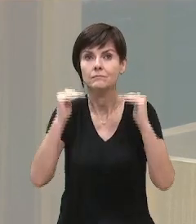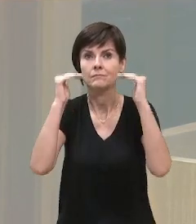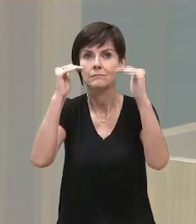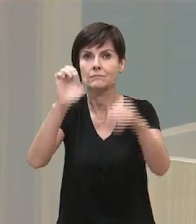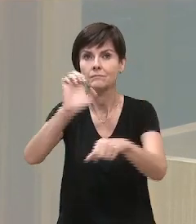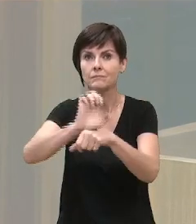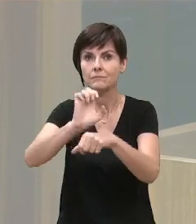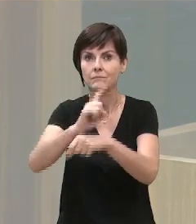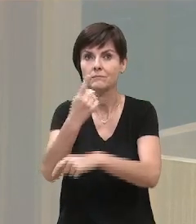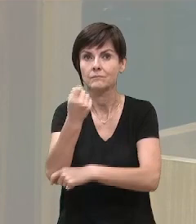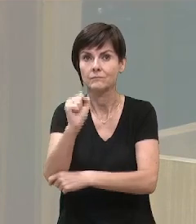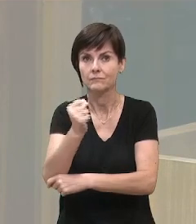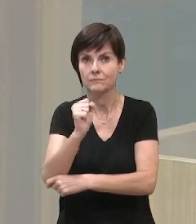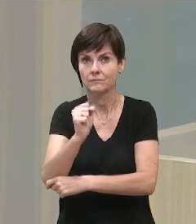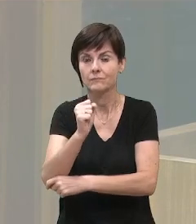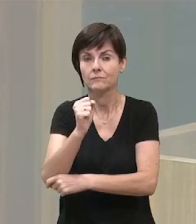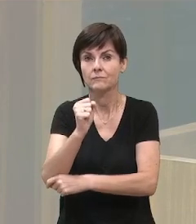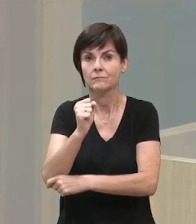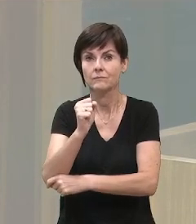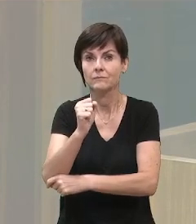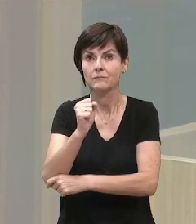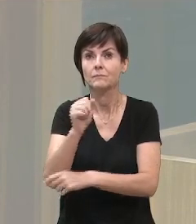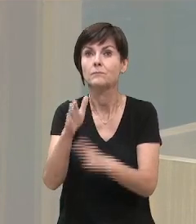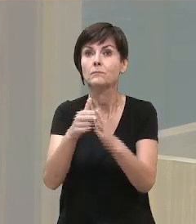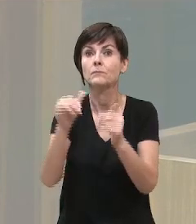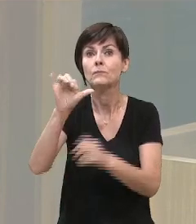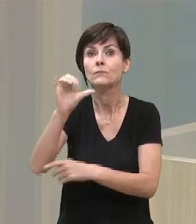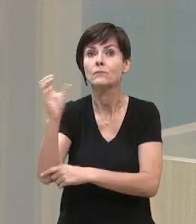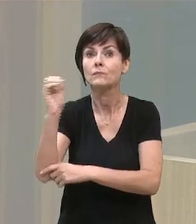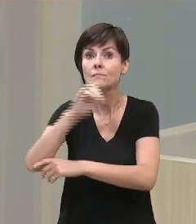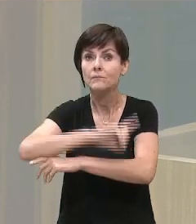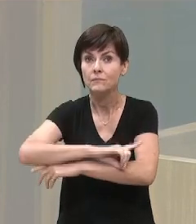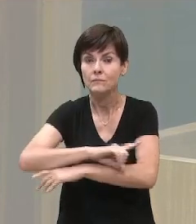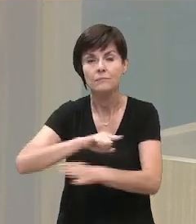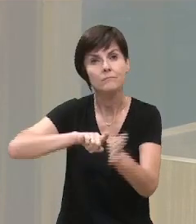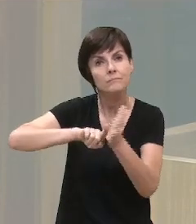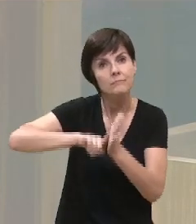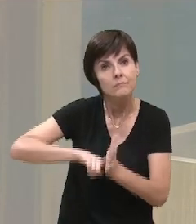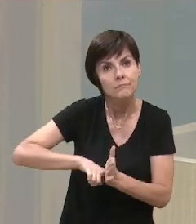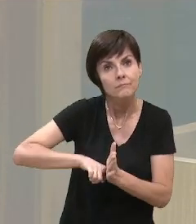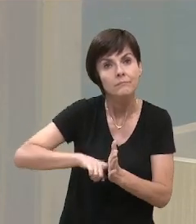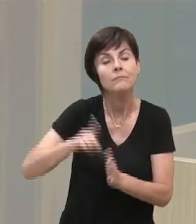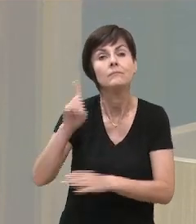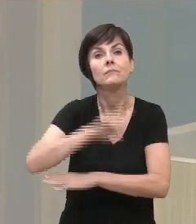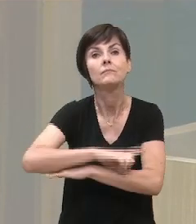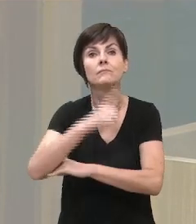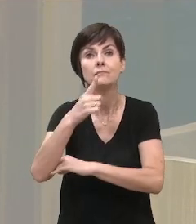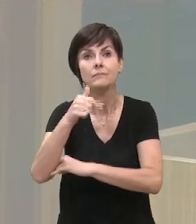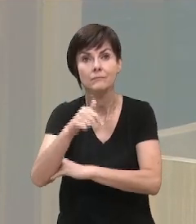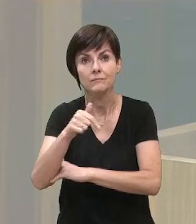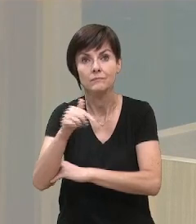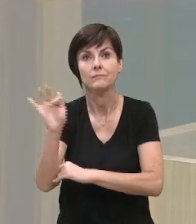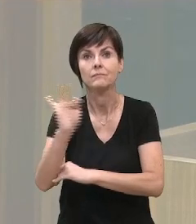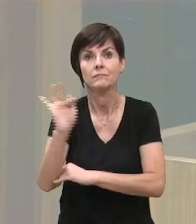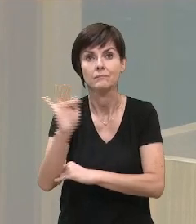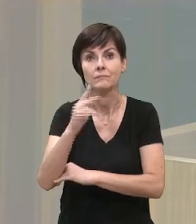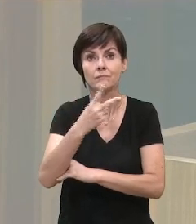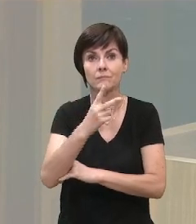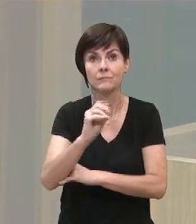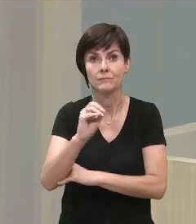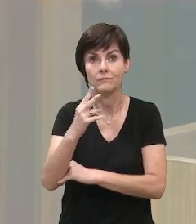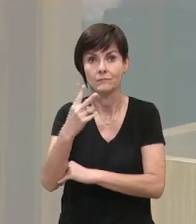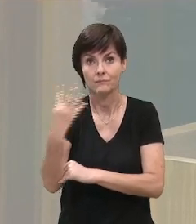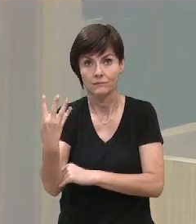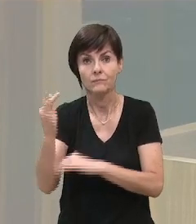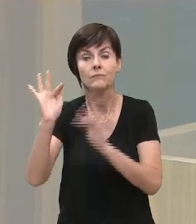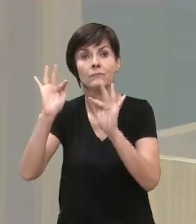18 de 12 de 2023, o qual pediu 90 dias para análise. Dia 17 de 3 de 2024, terminou o prazo